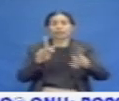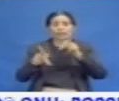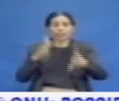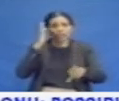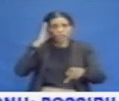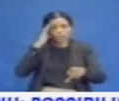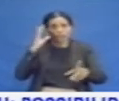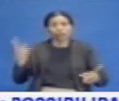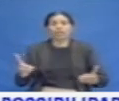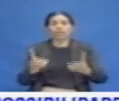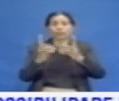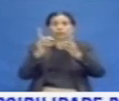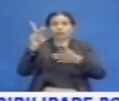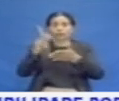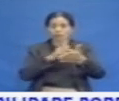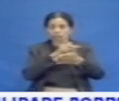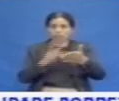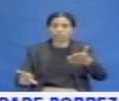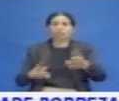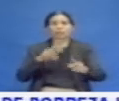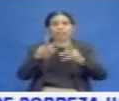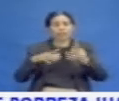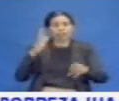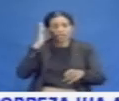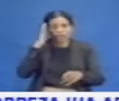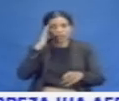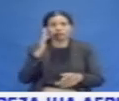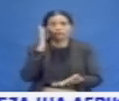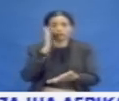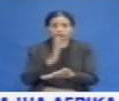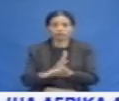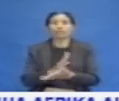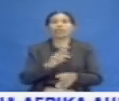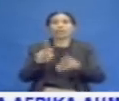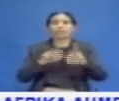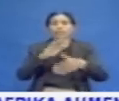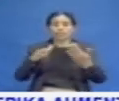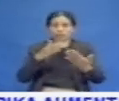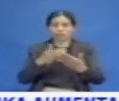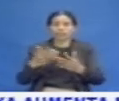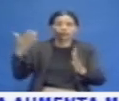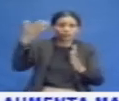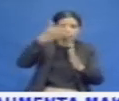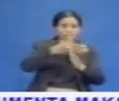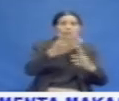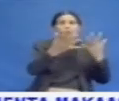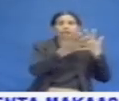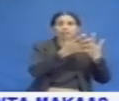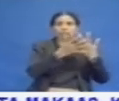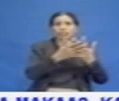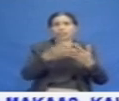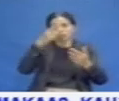contra criminalização ba difamação nune trava cidadão atutama cadeia tamba det